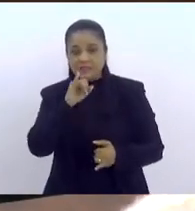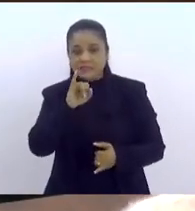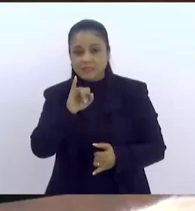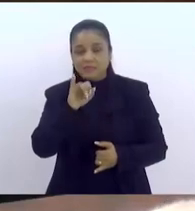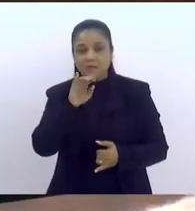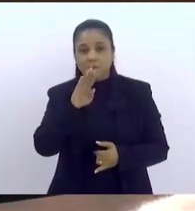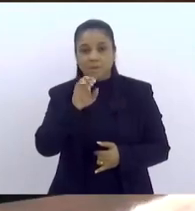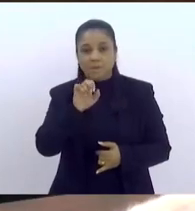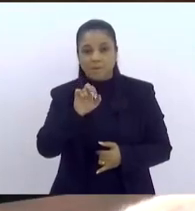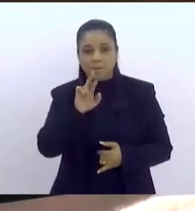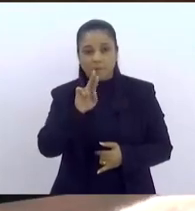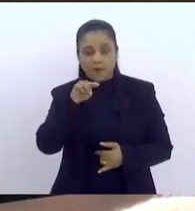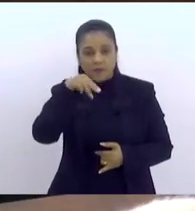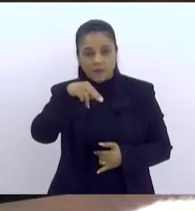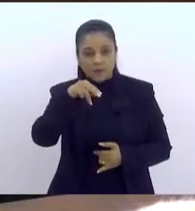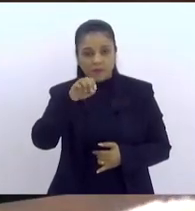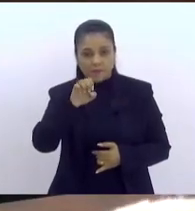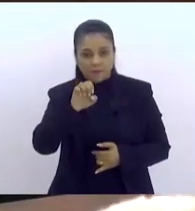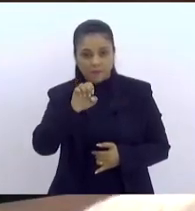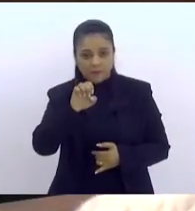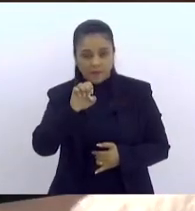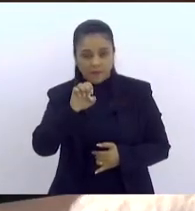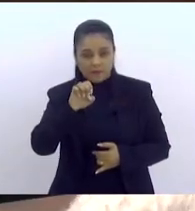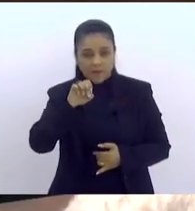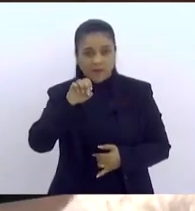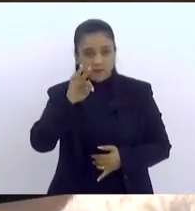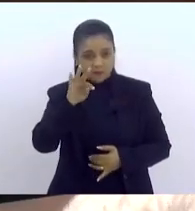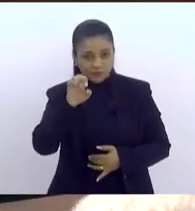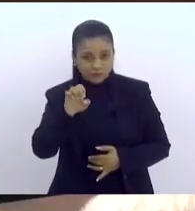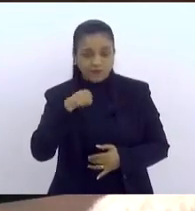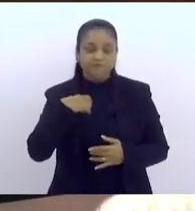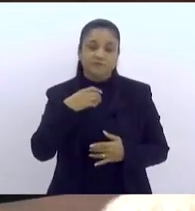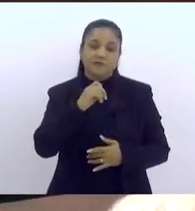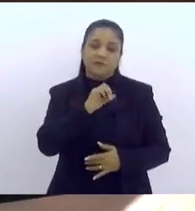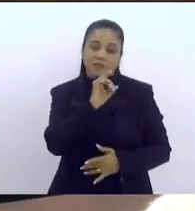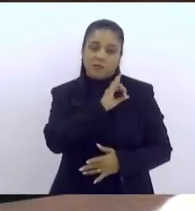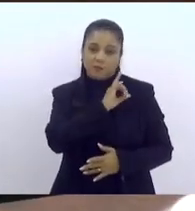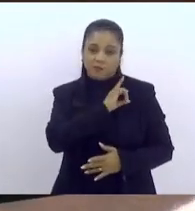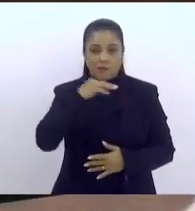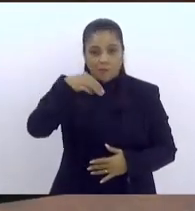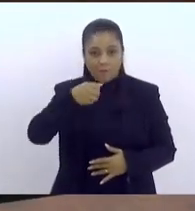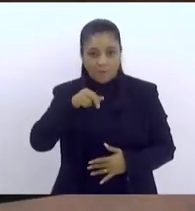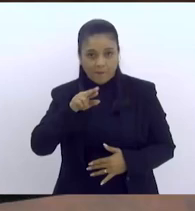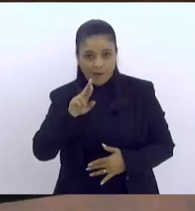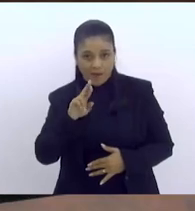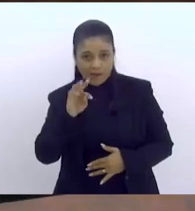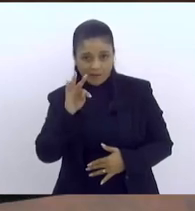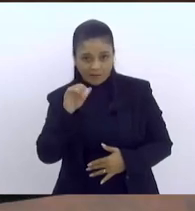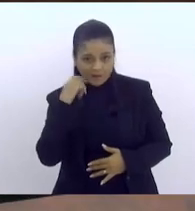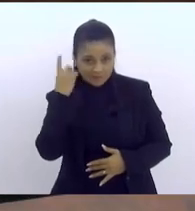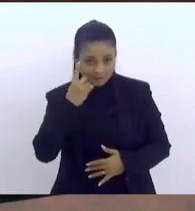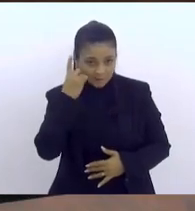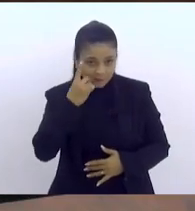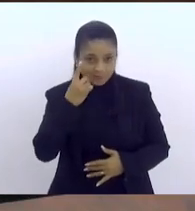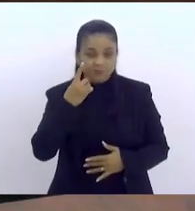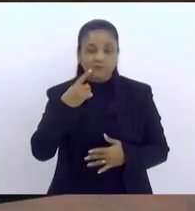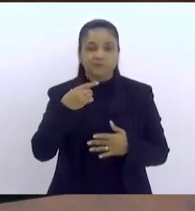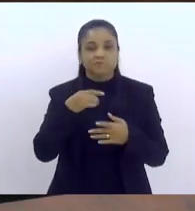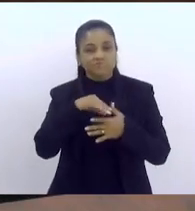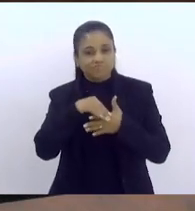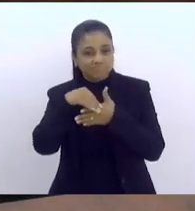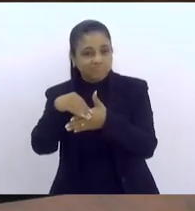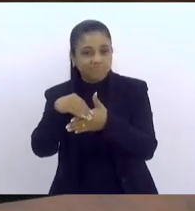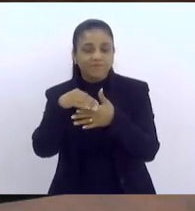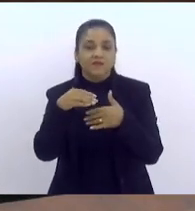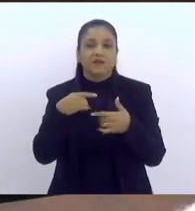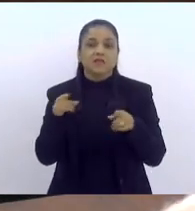que hoje instalou a CPI, deputada Marta Rocha, e tivemos a honra de poder estar ali